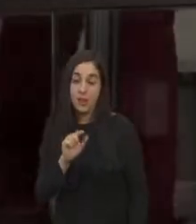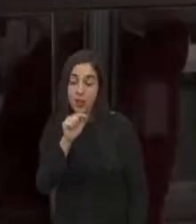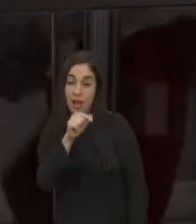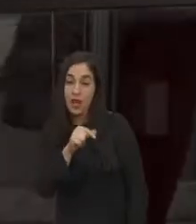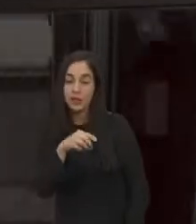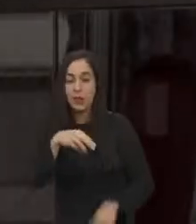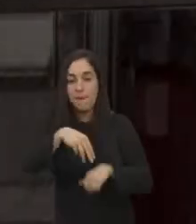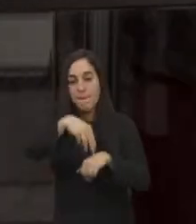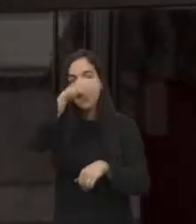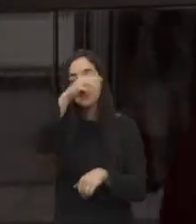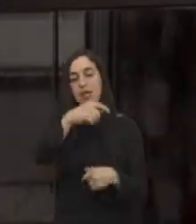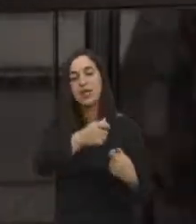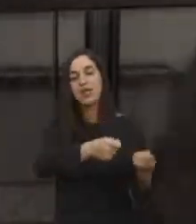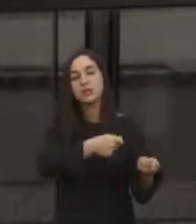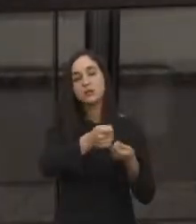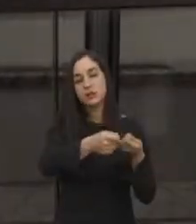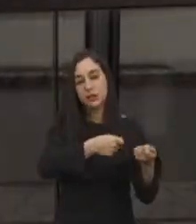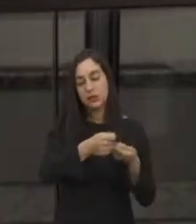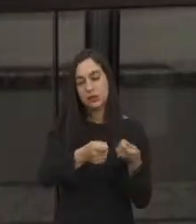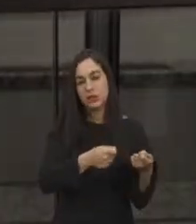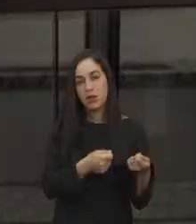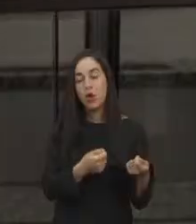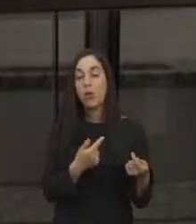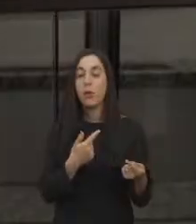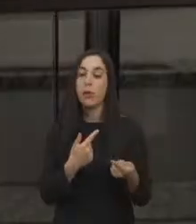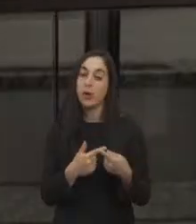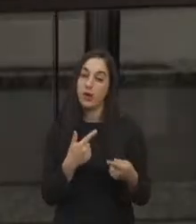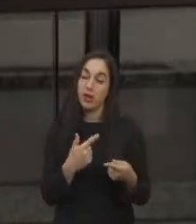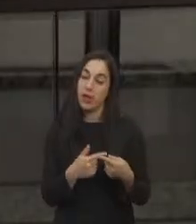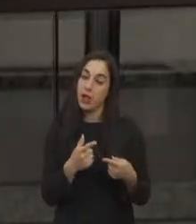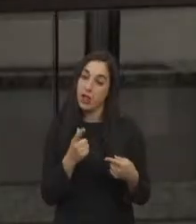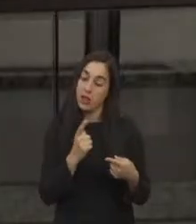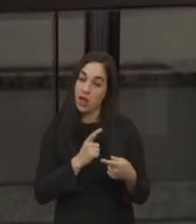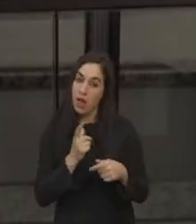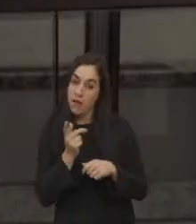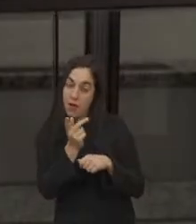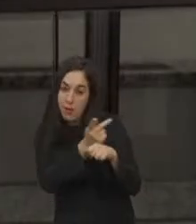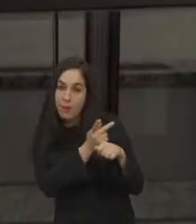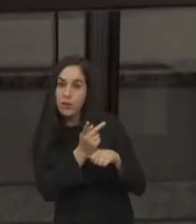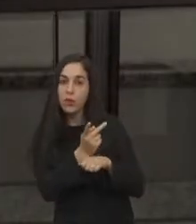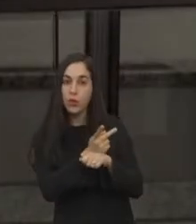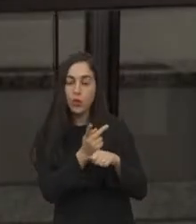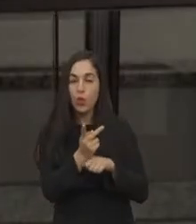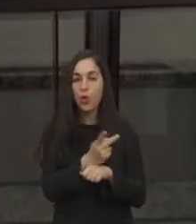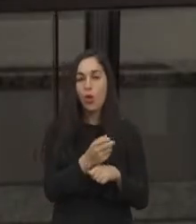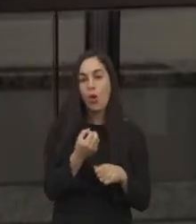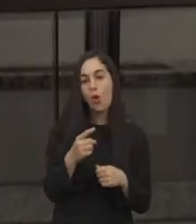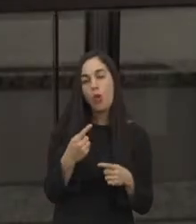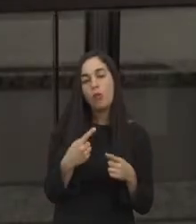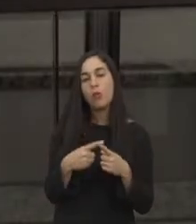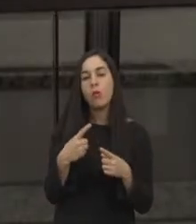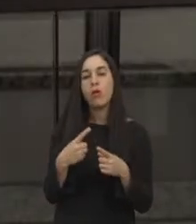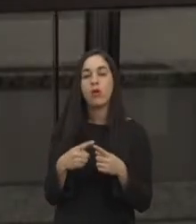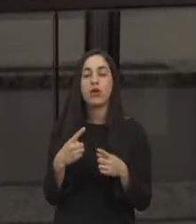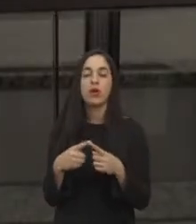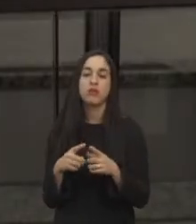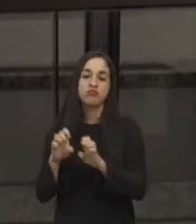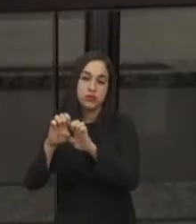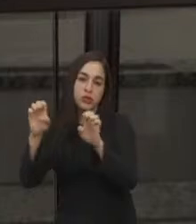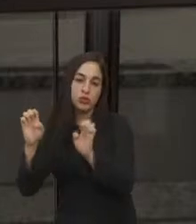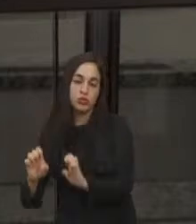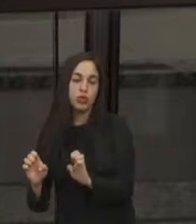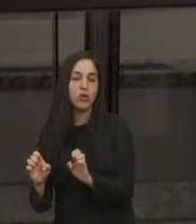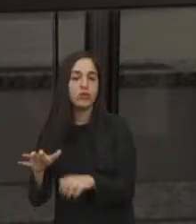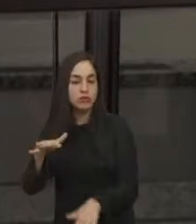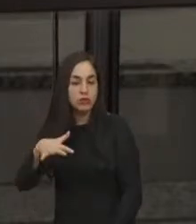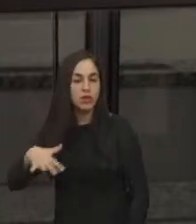em administração foi uma questão por oferta-procura, ou por estrutura do campus, ou